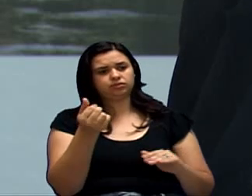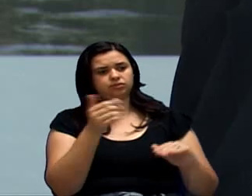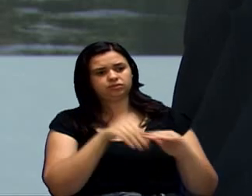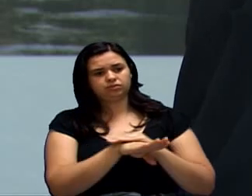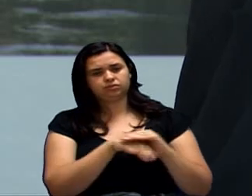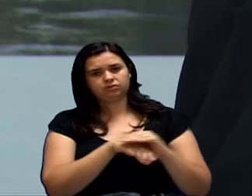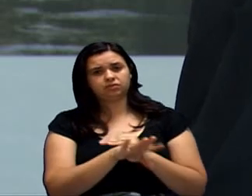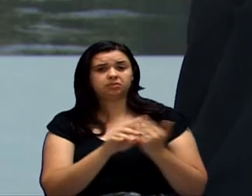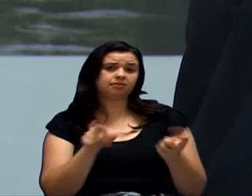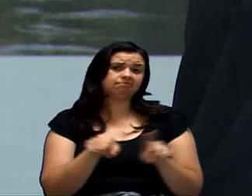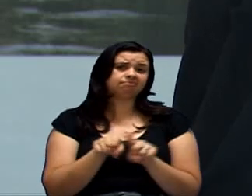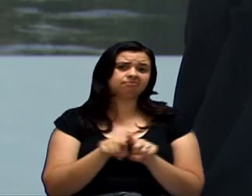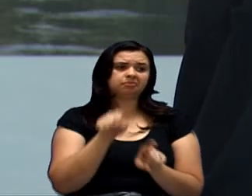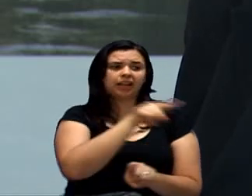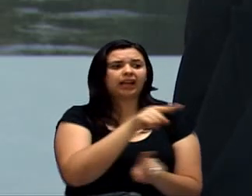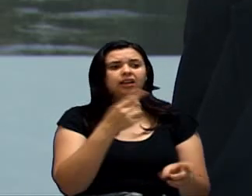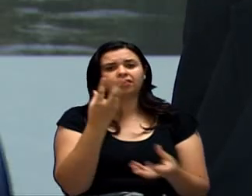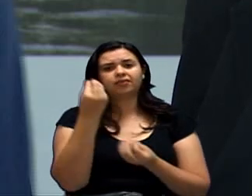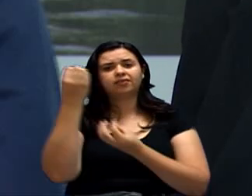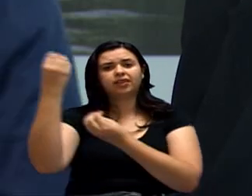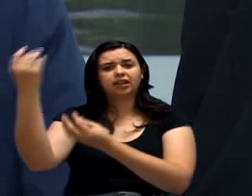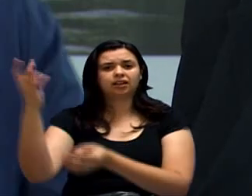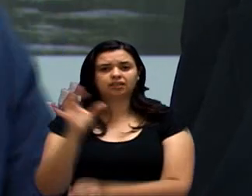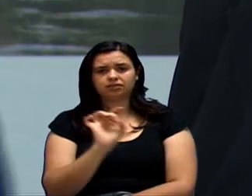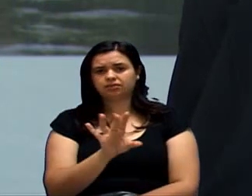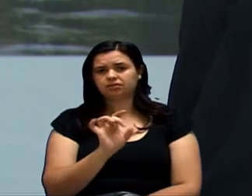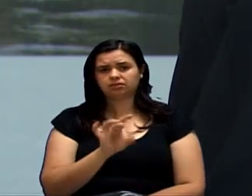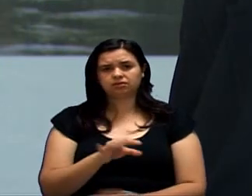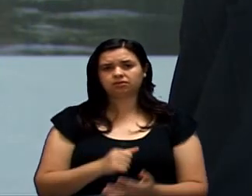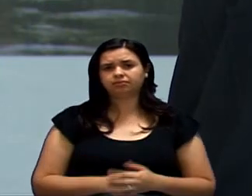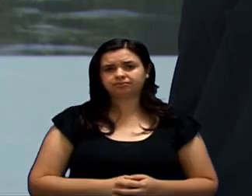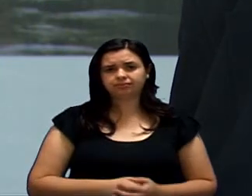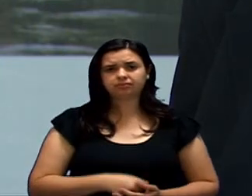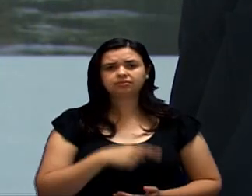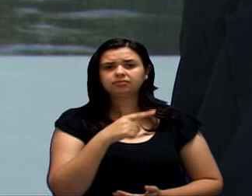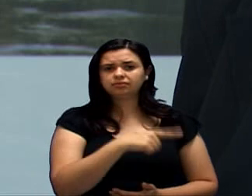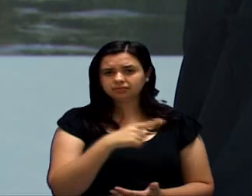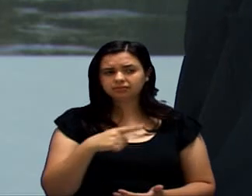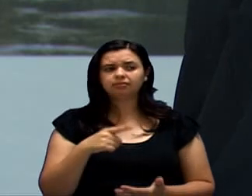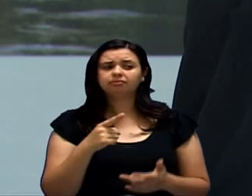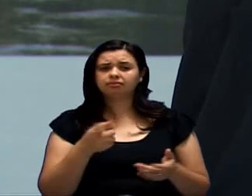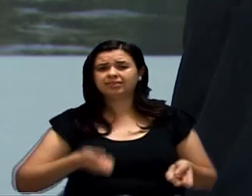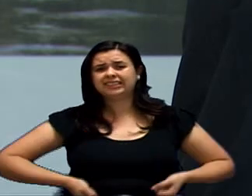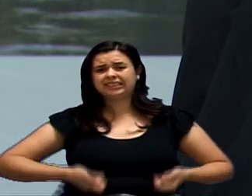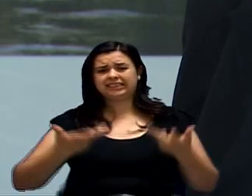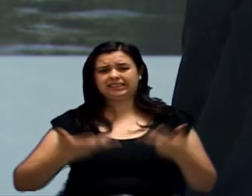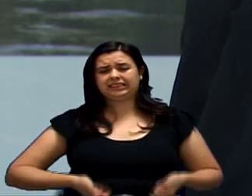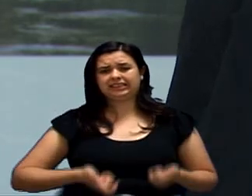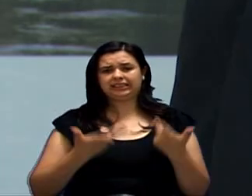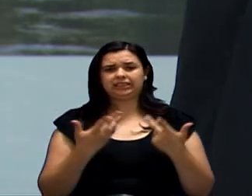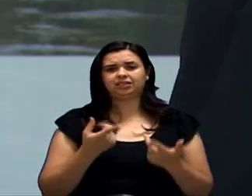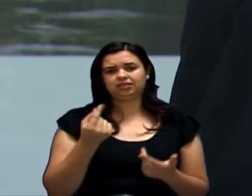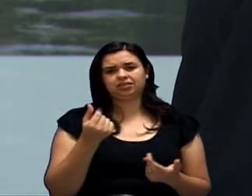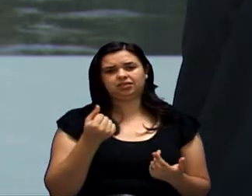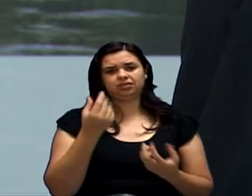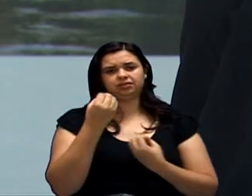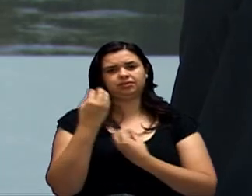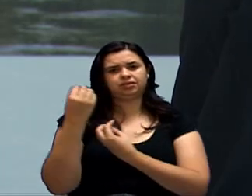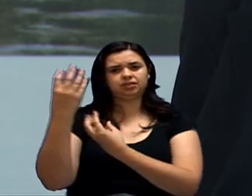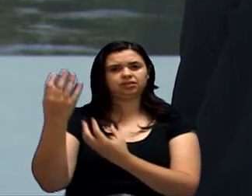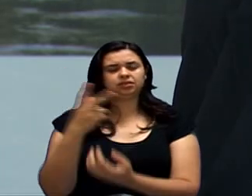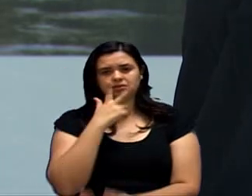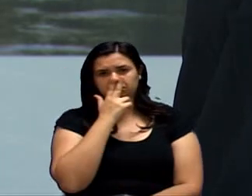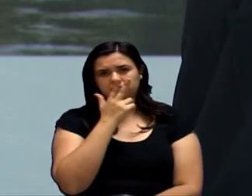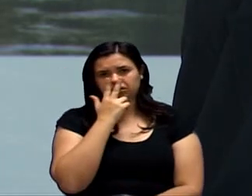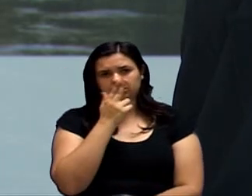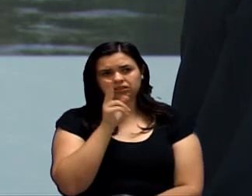viaja. O que gasta? O que esse camarada gasta viajando? Parece que se elegeu para